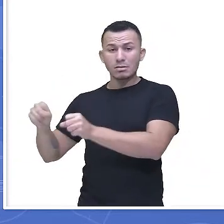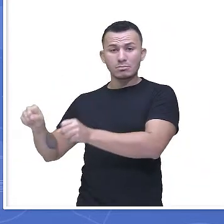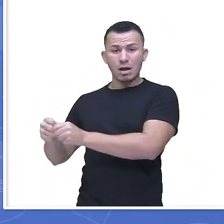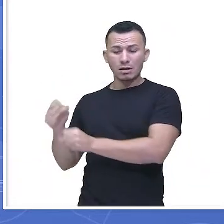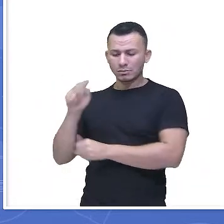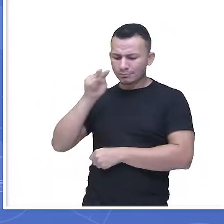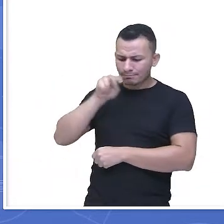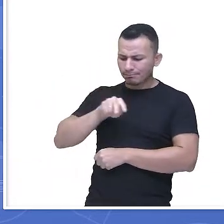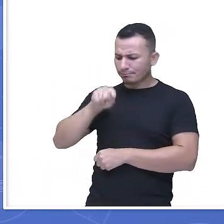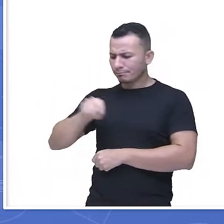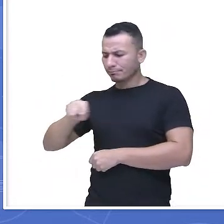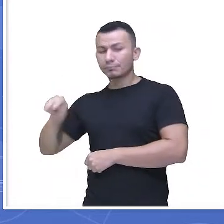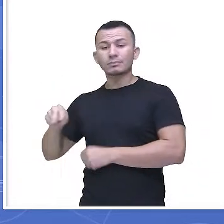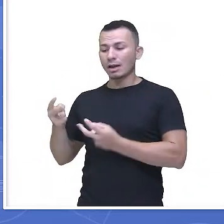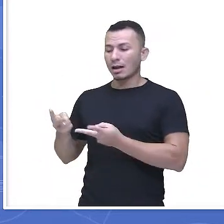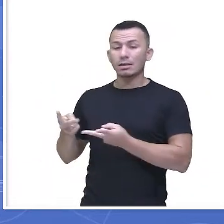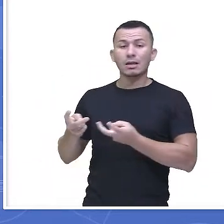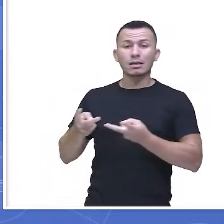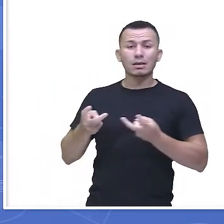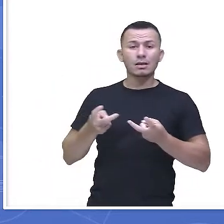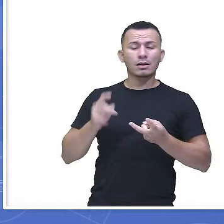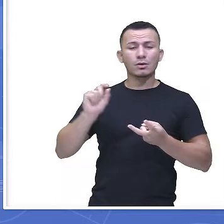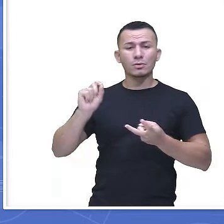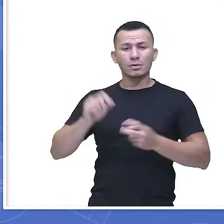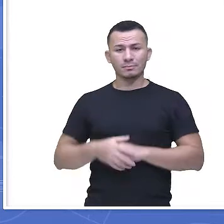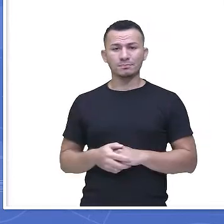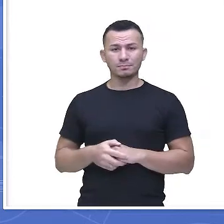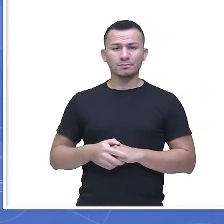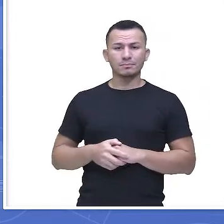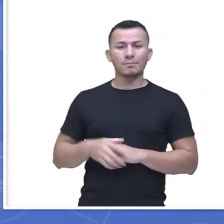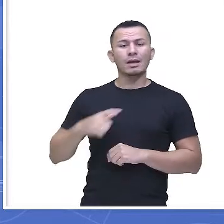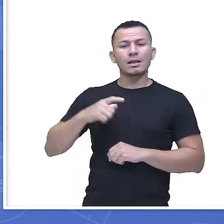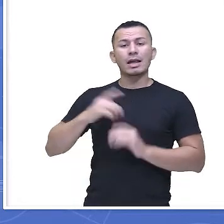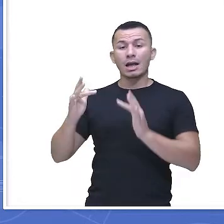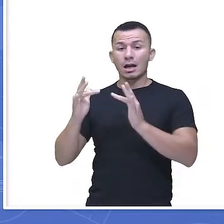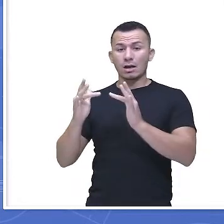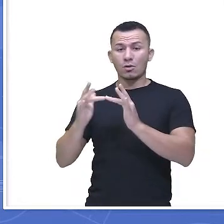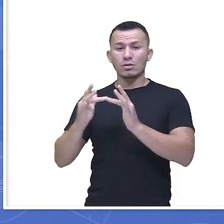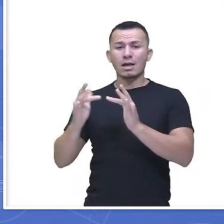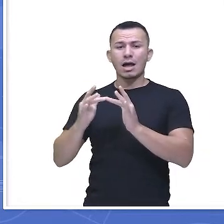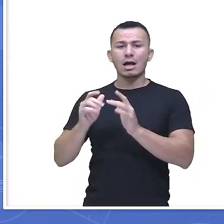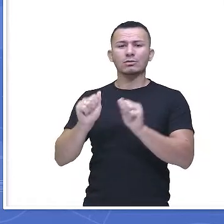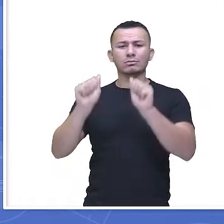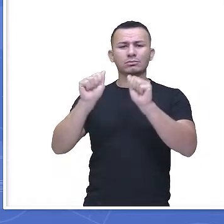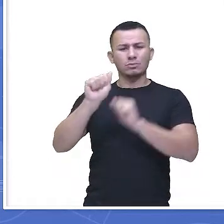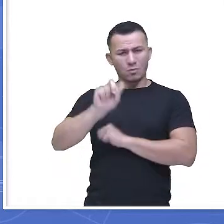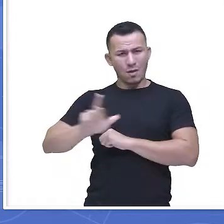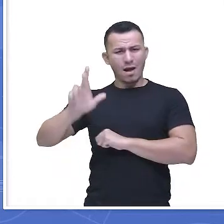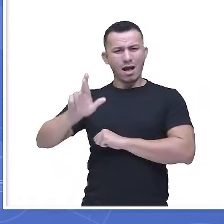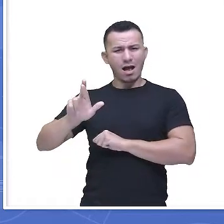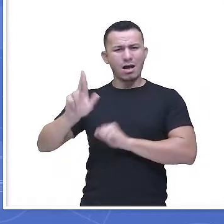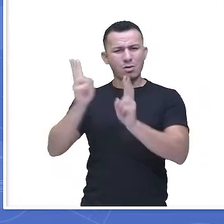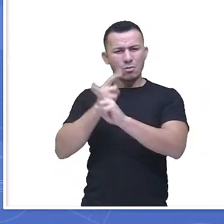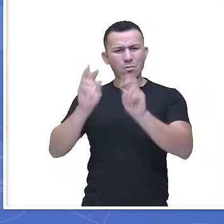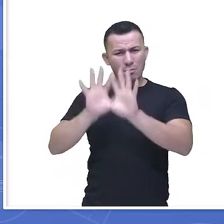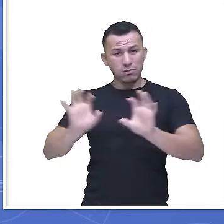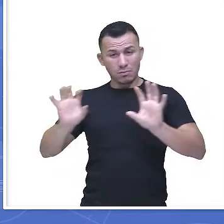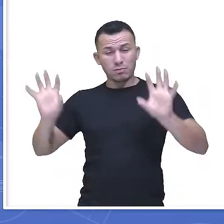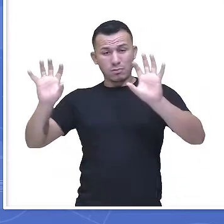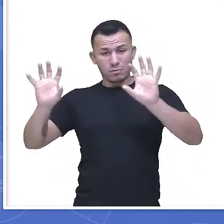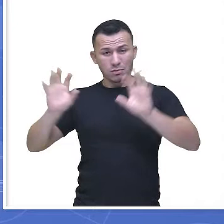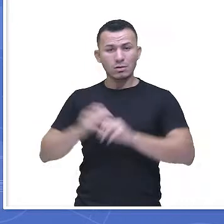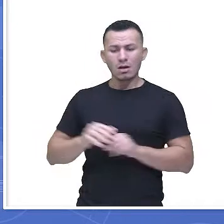frascos, ele deixou lá o frasco em contato com o ar, o que aconteceu? Quando ele quebrou o